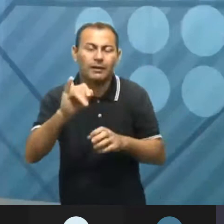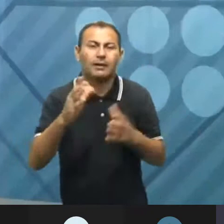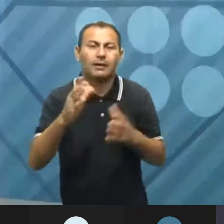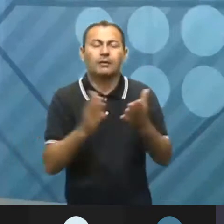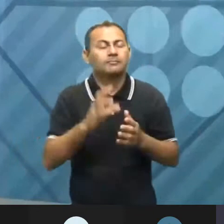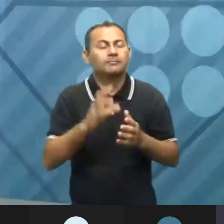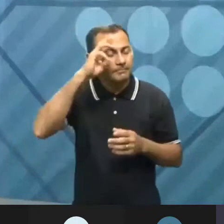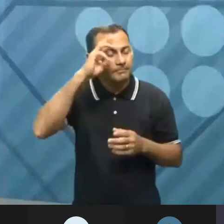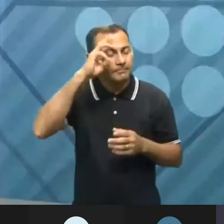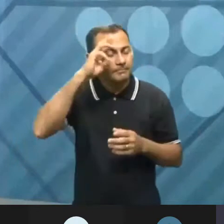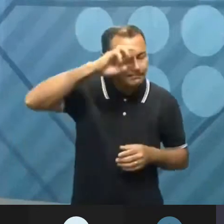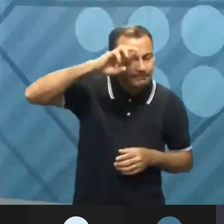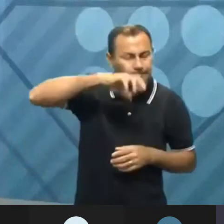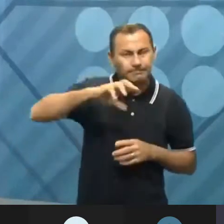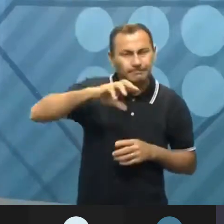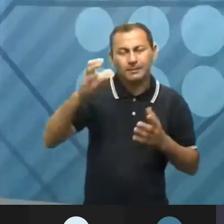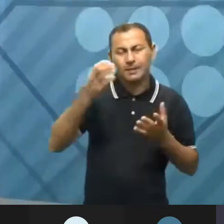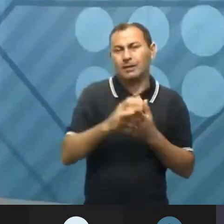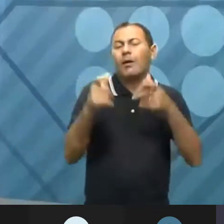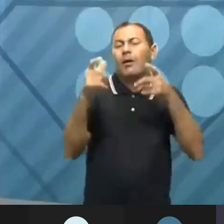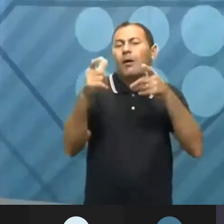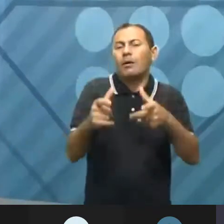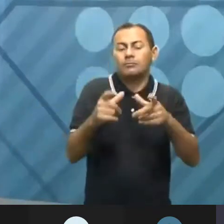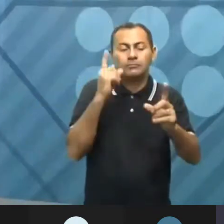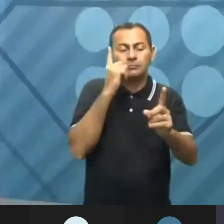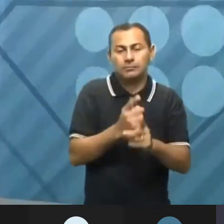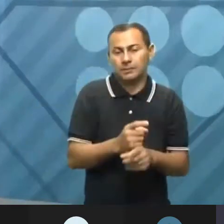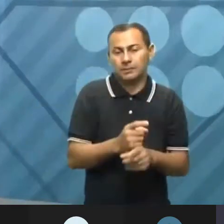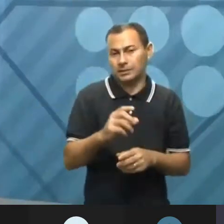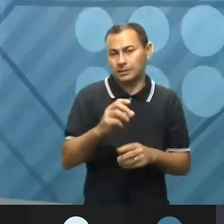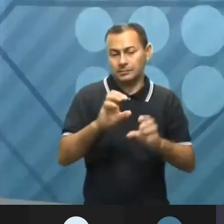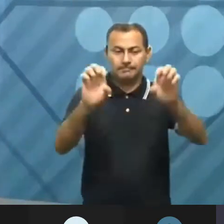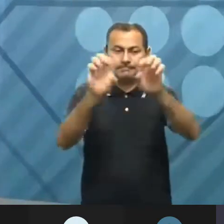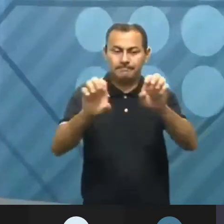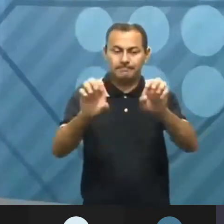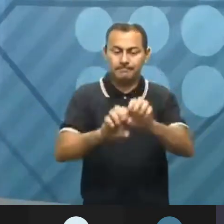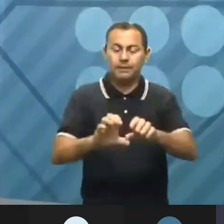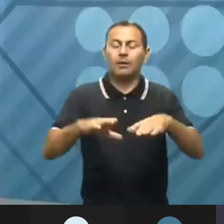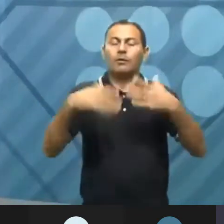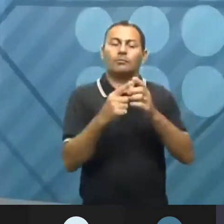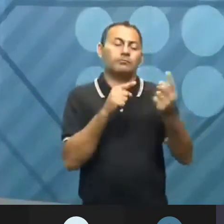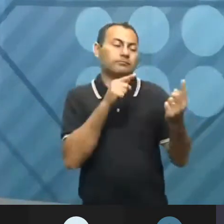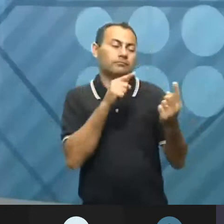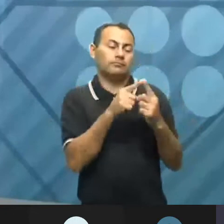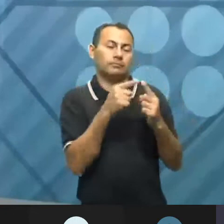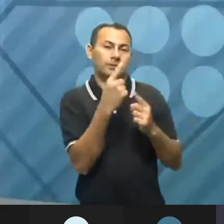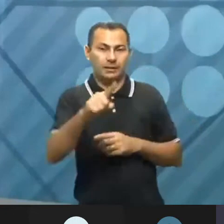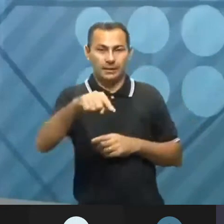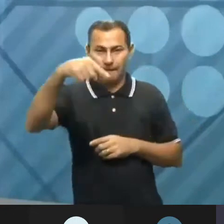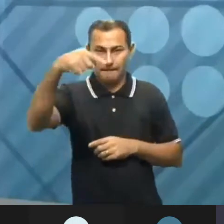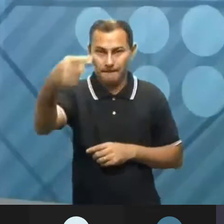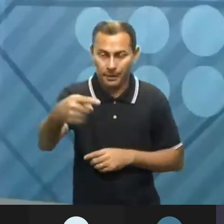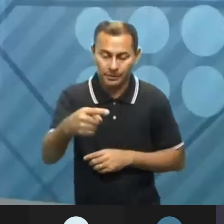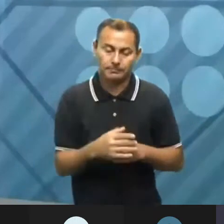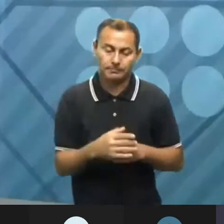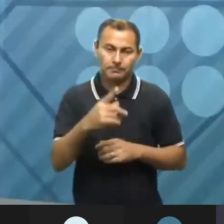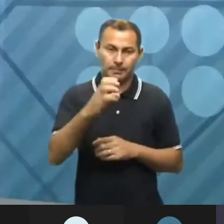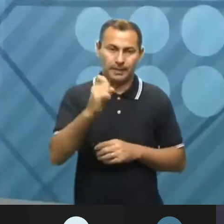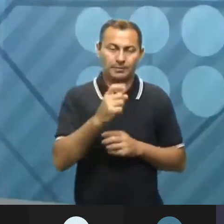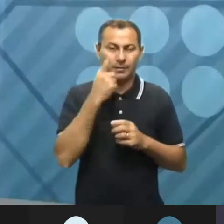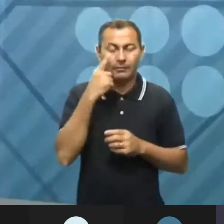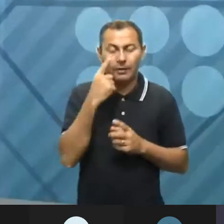gente vai, então, revisar rapidamente onde estão localizadas essas estruturas e qual a função de cada uma. E depois nós vamos lá para a